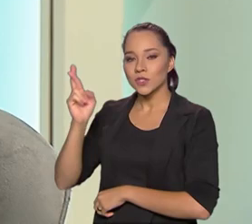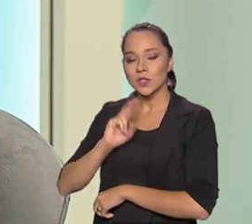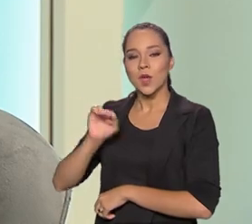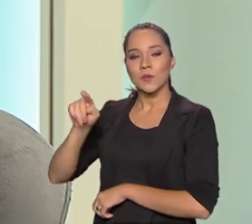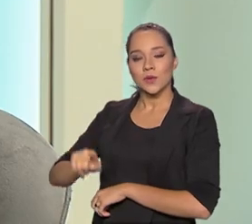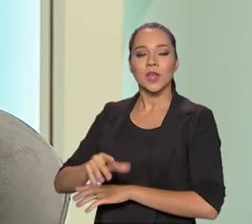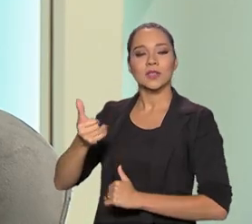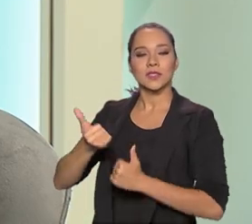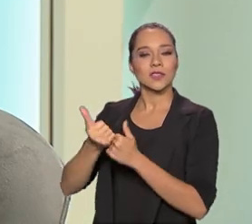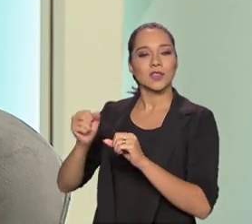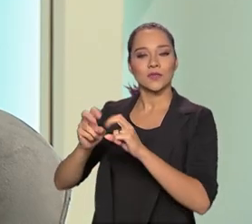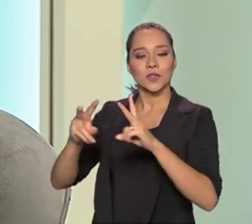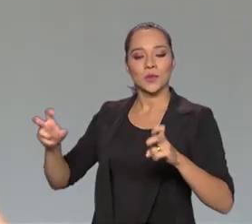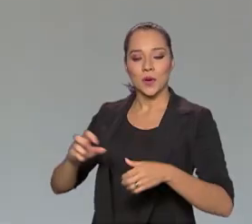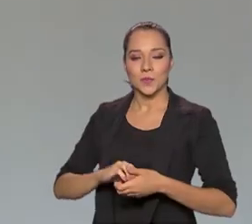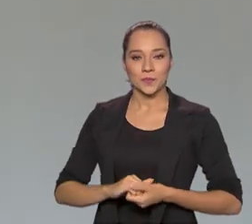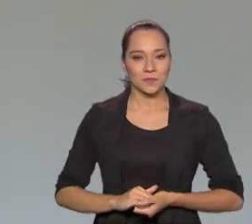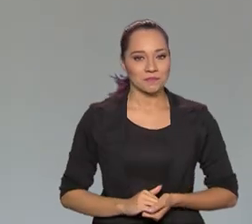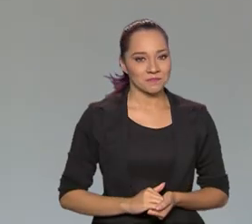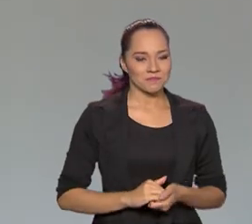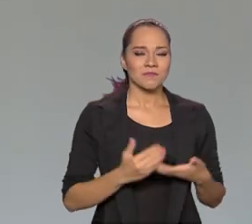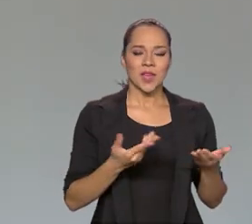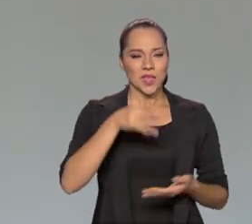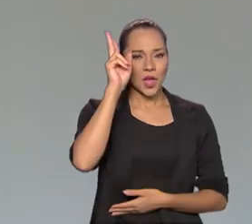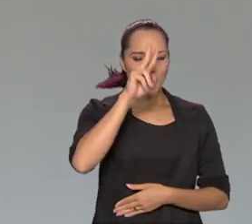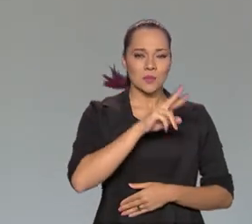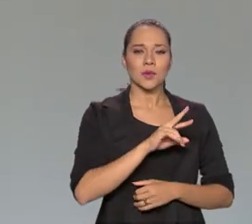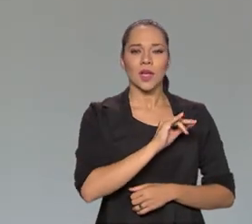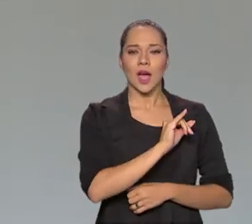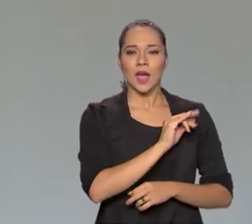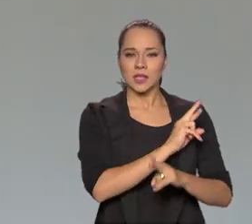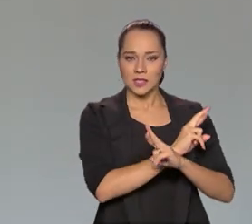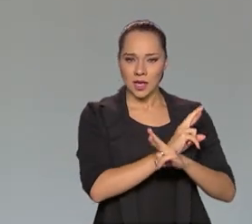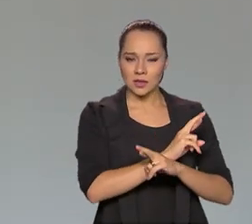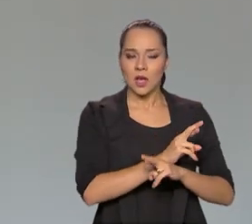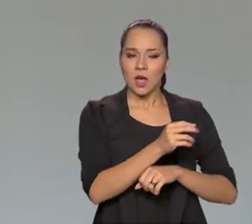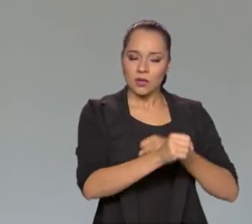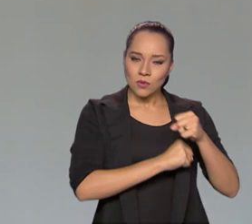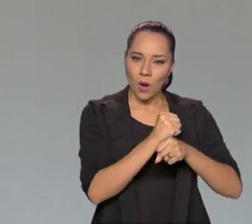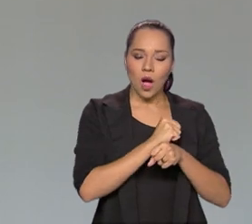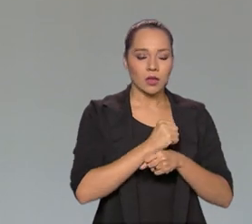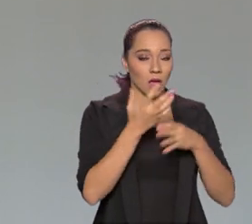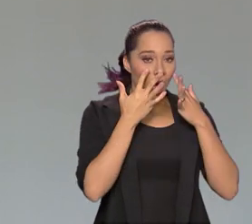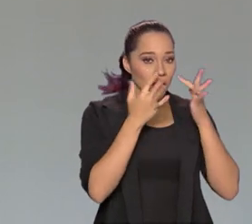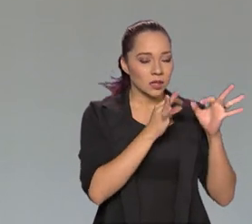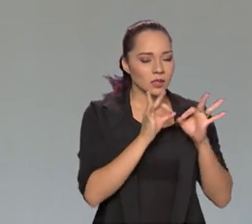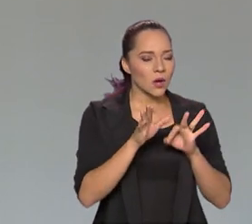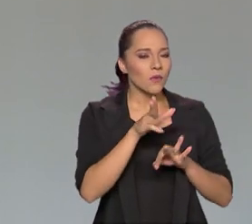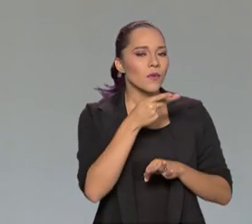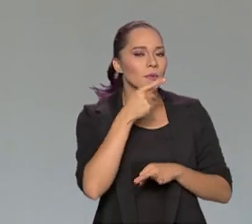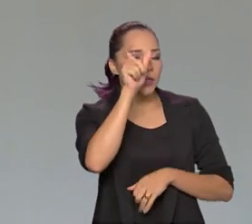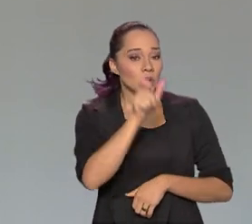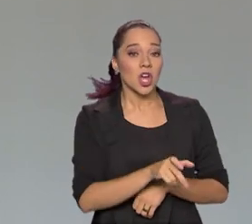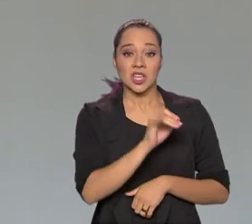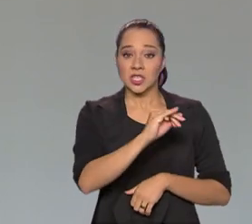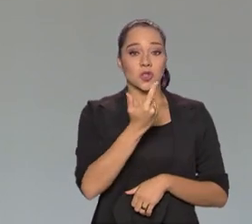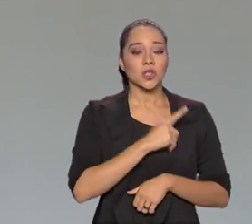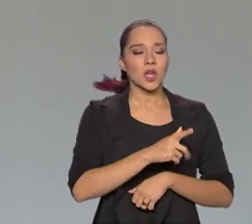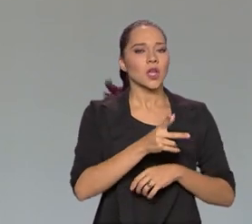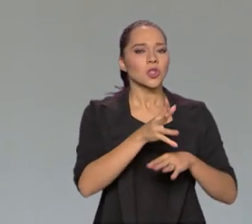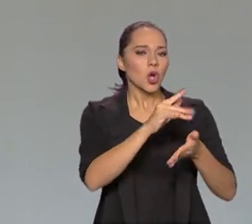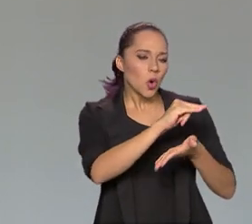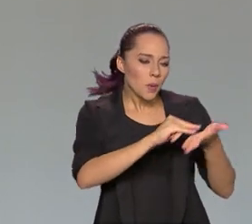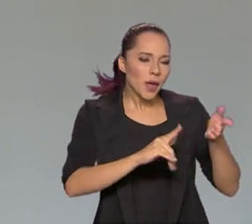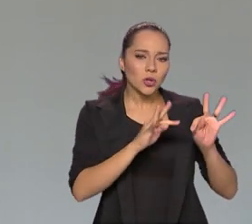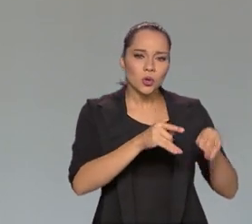esse assistente virtual. E eu lembro que a Receita, todo ano, ela chama a atenção do contribuinte pelo seguinte: se ele não tiver todos os